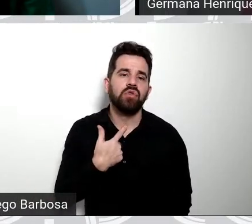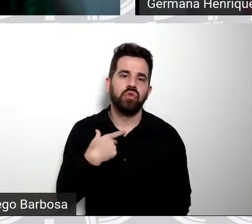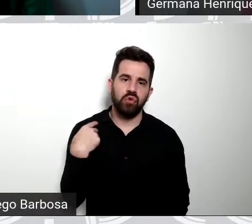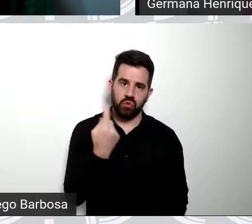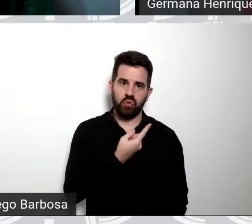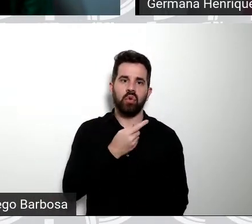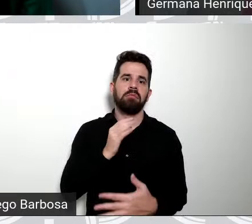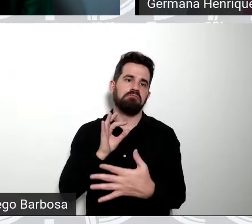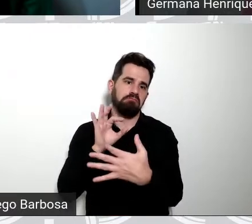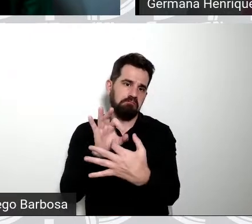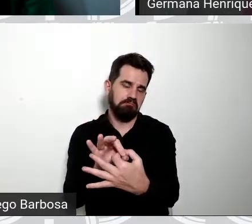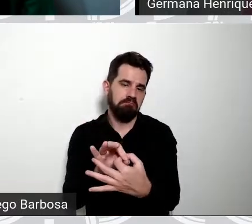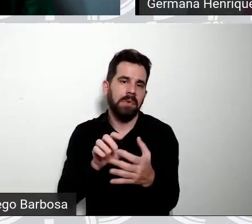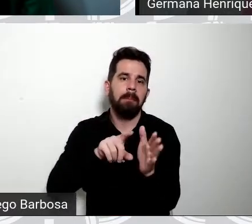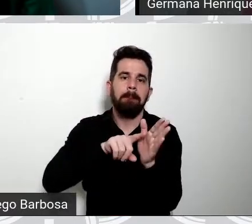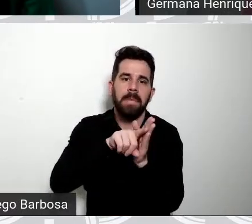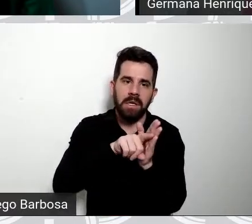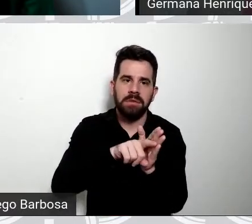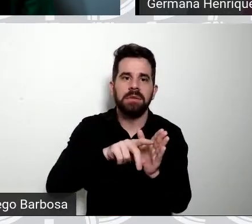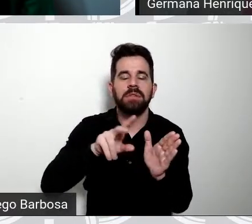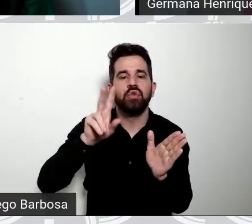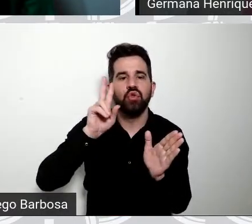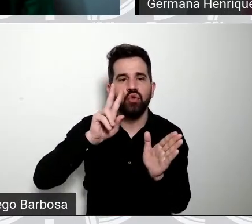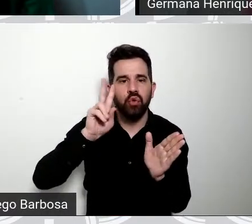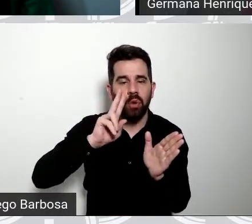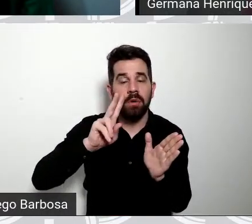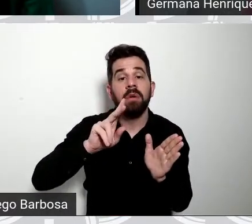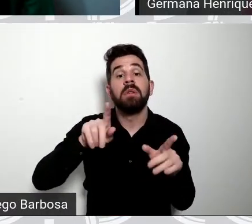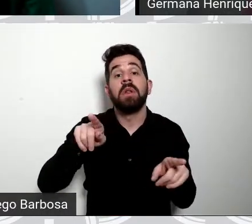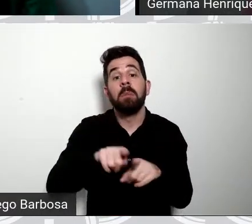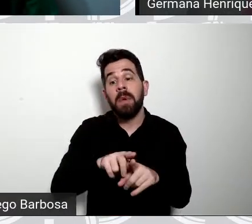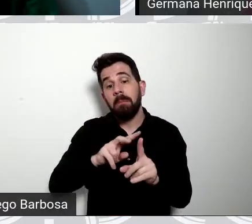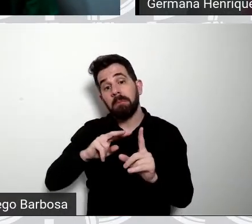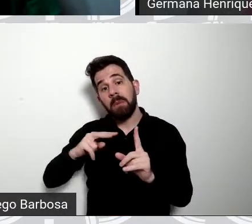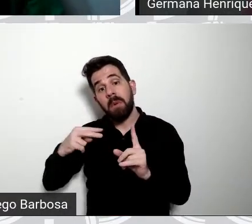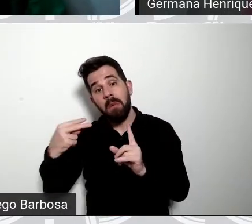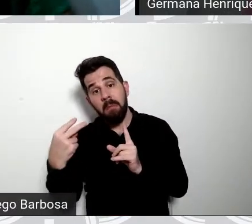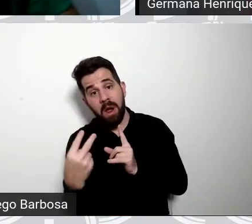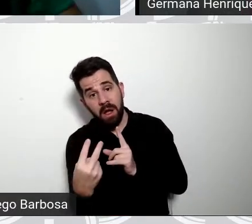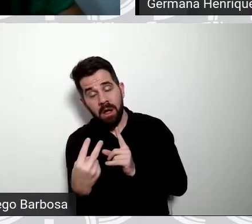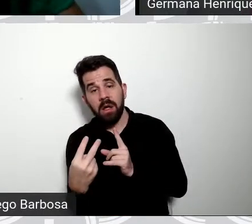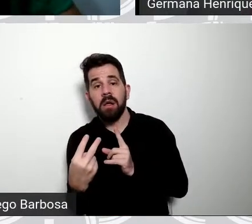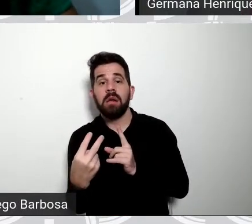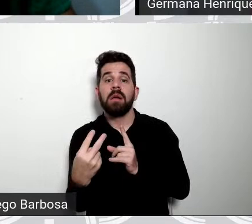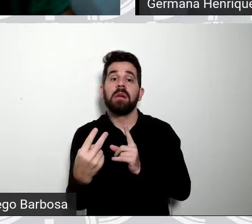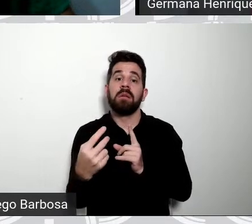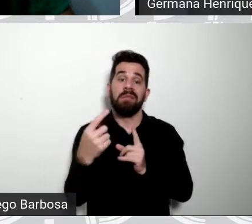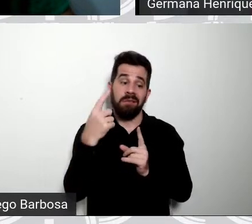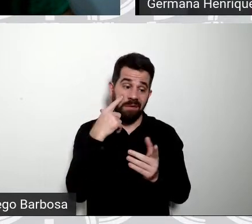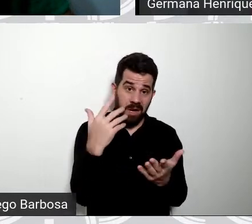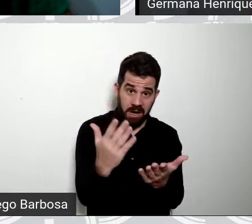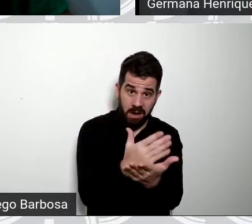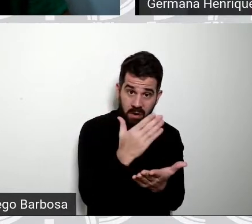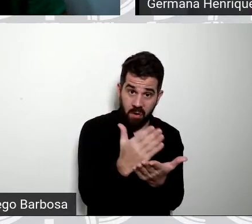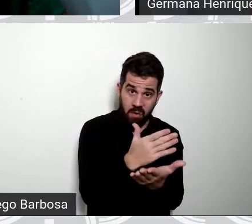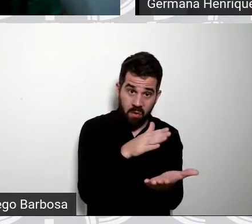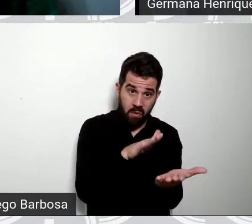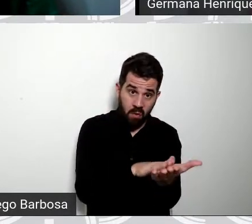abordamos ainda todos os pontos de vista ou por meio da obra